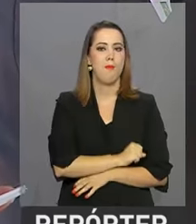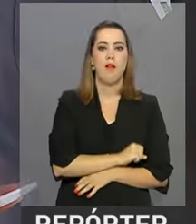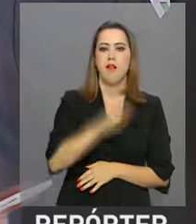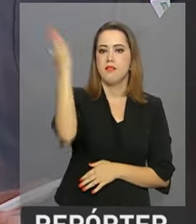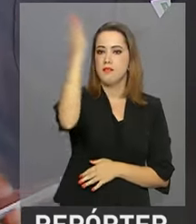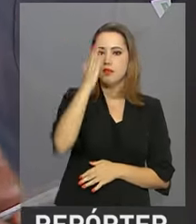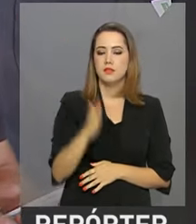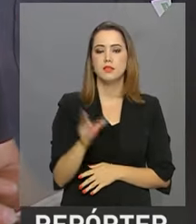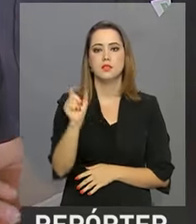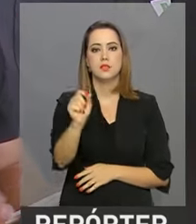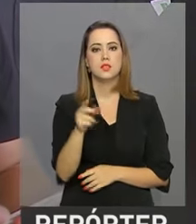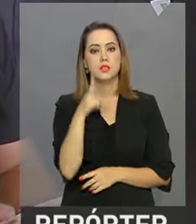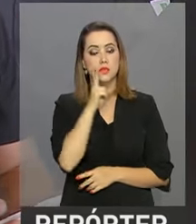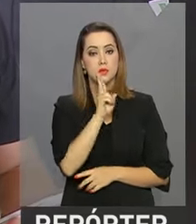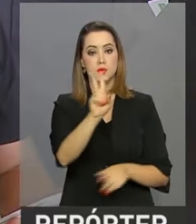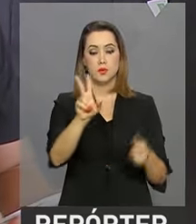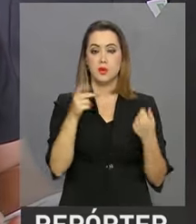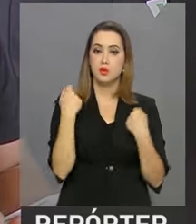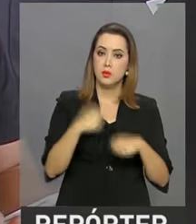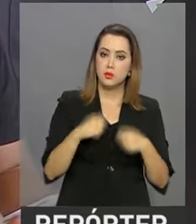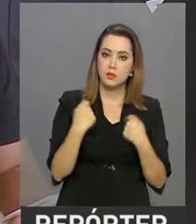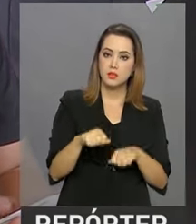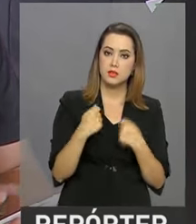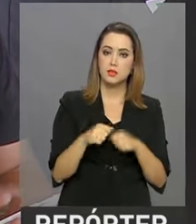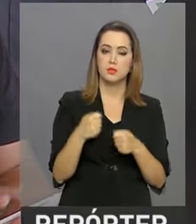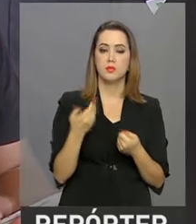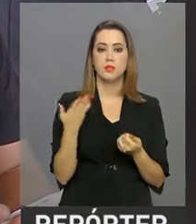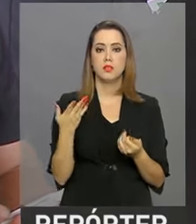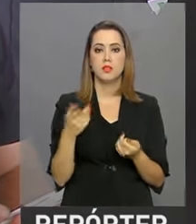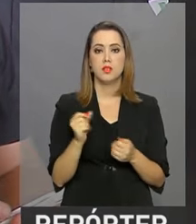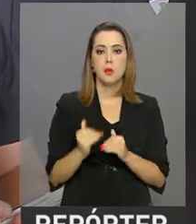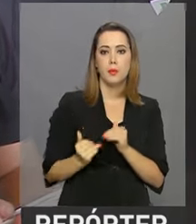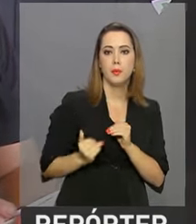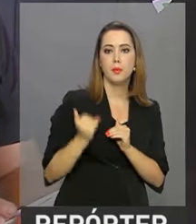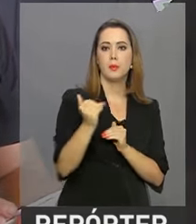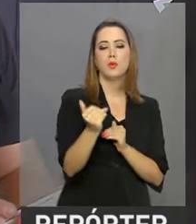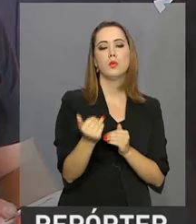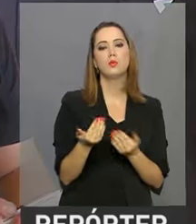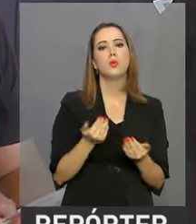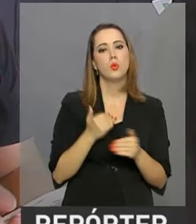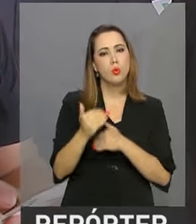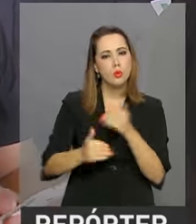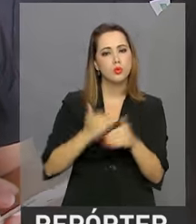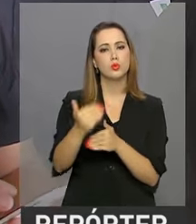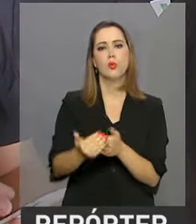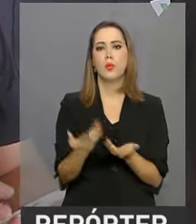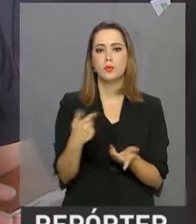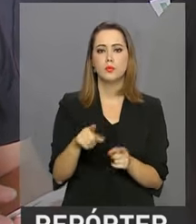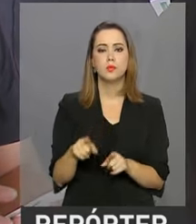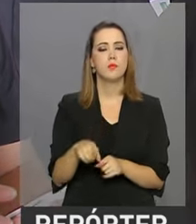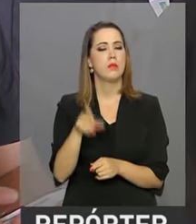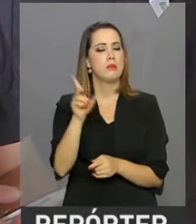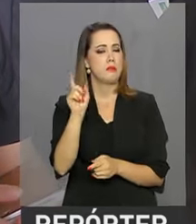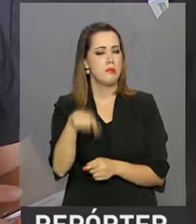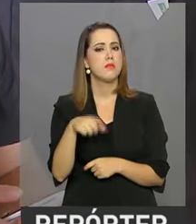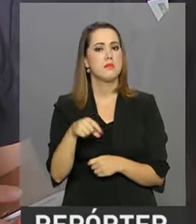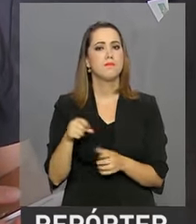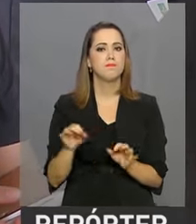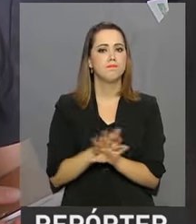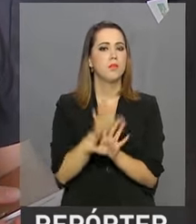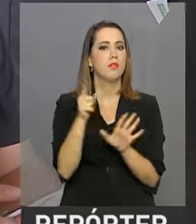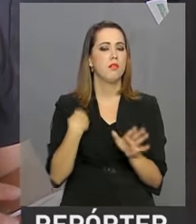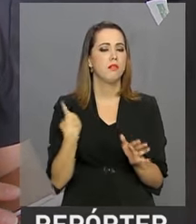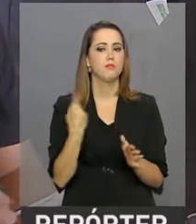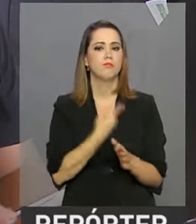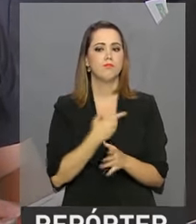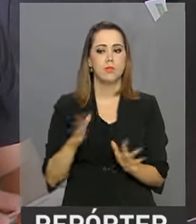eles viram a necessidade de criar um dispositivo para que isso pudesse ser levado à frente. Então, nada mais óbvio do que nós